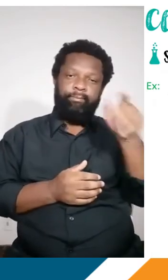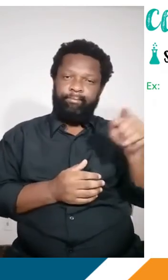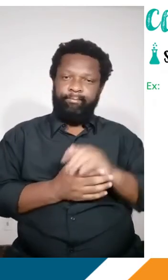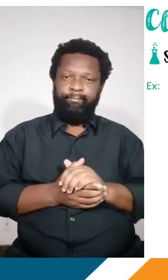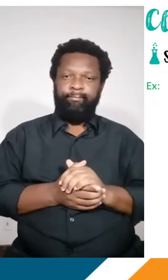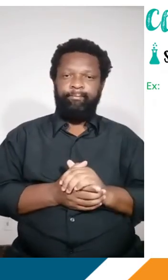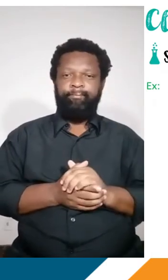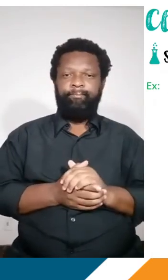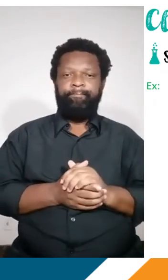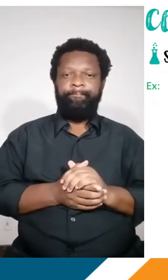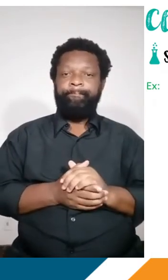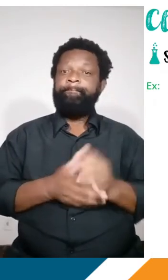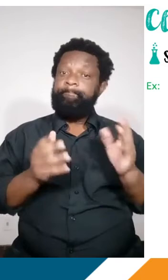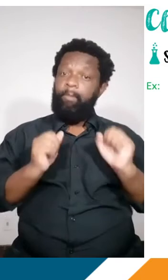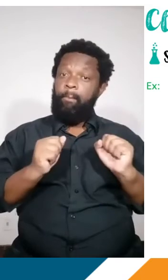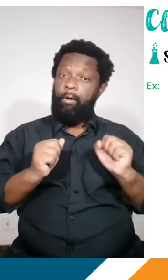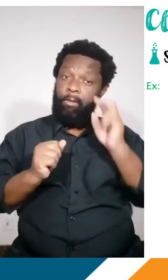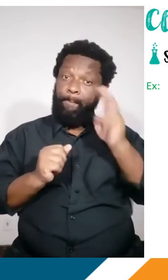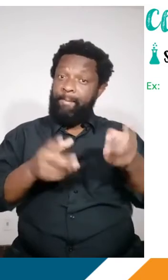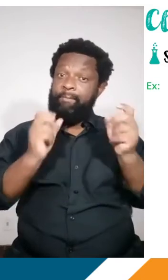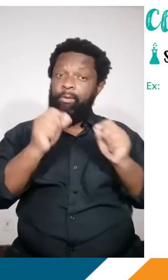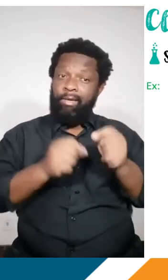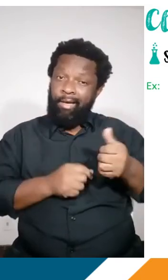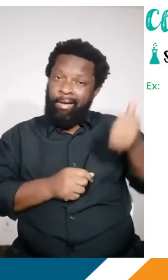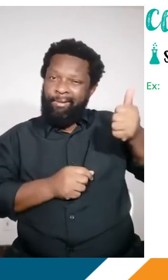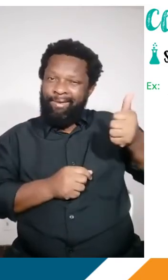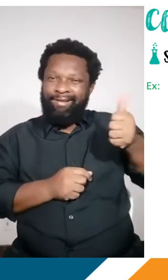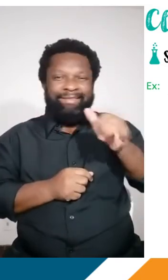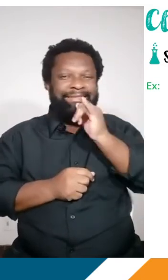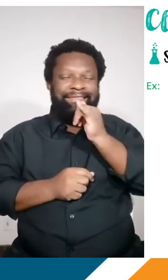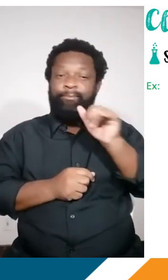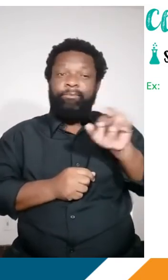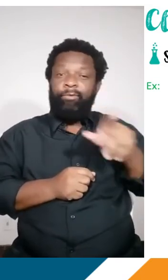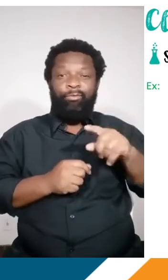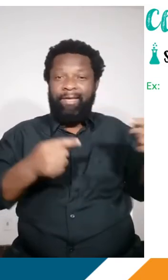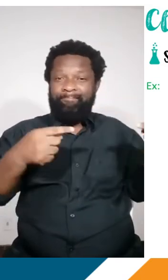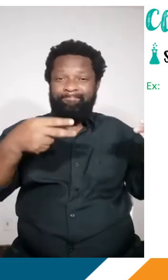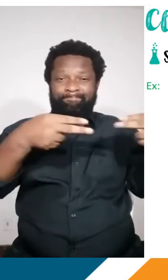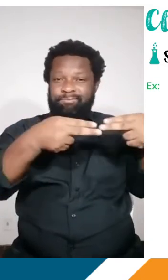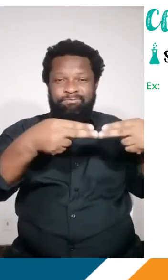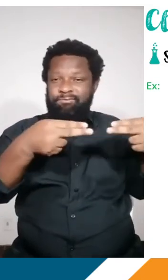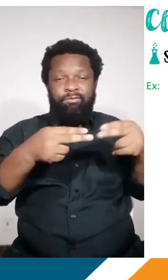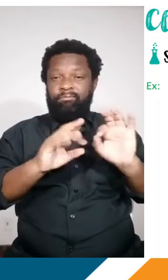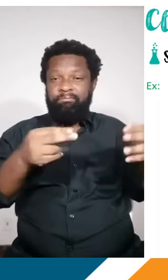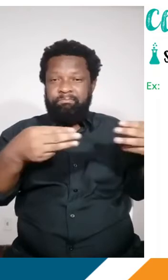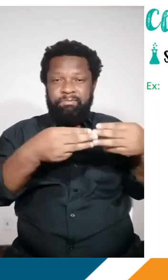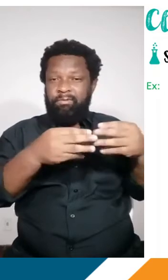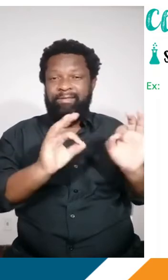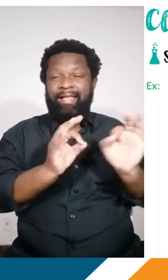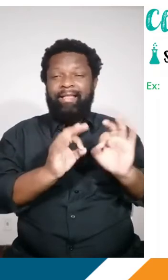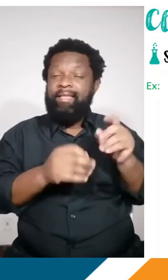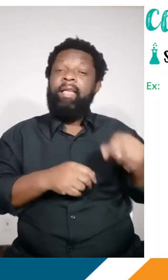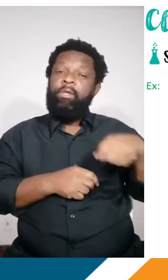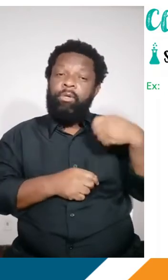compostos. Eu consigo logo de cara perceber que a primeira não tem ligação múltipla, não tem ligação dupla ou tripla, então